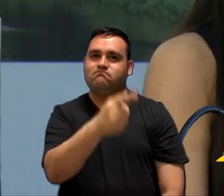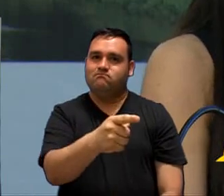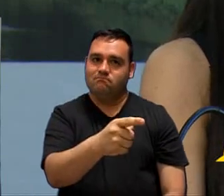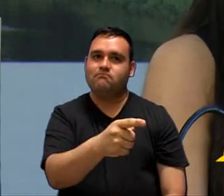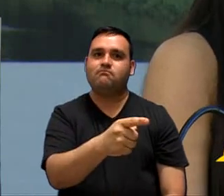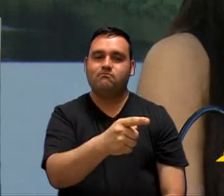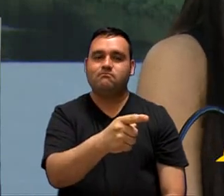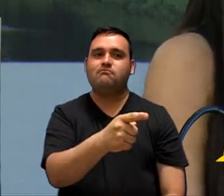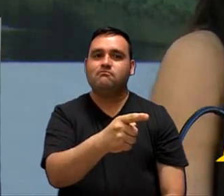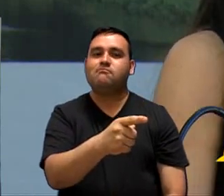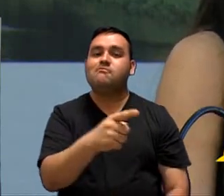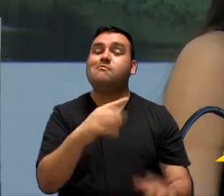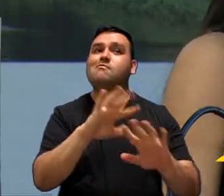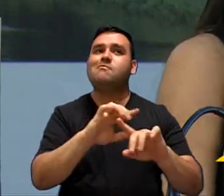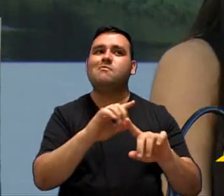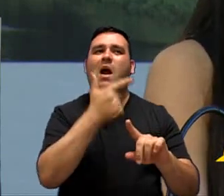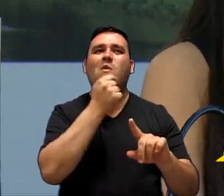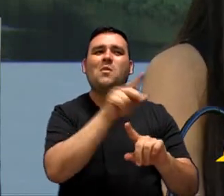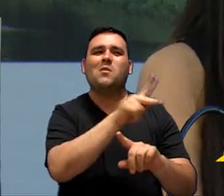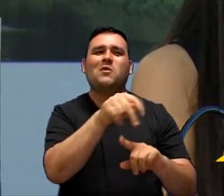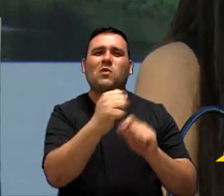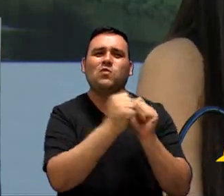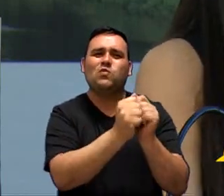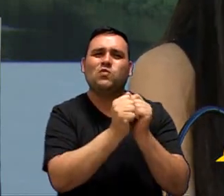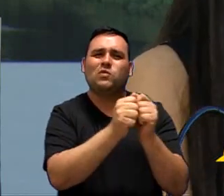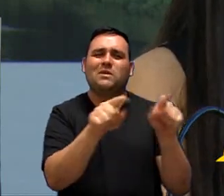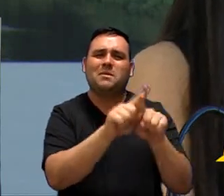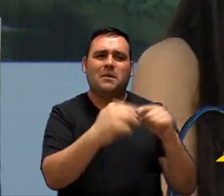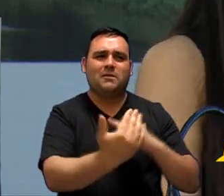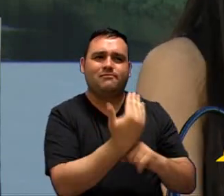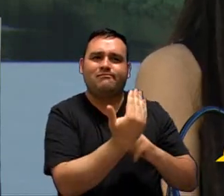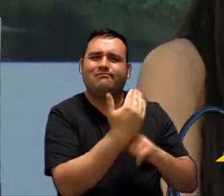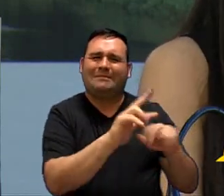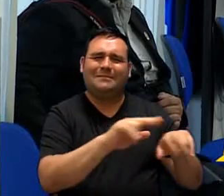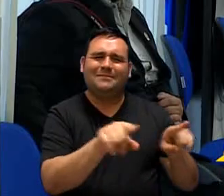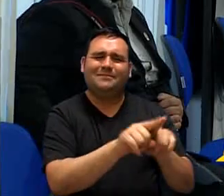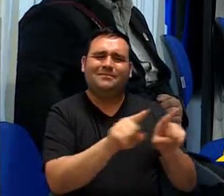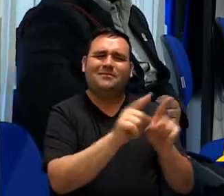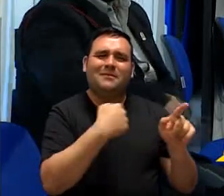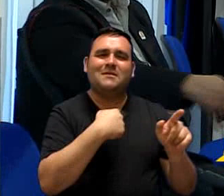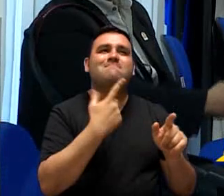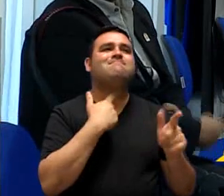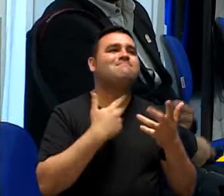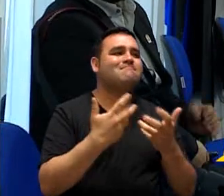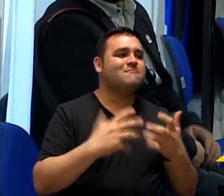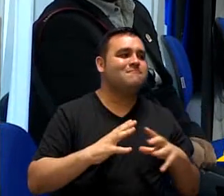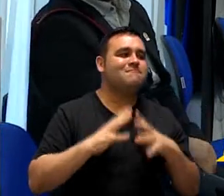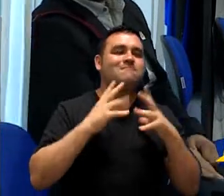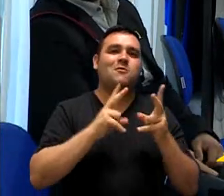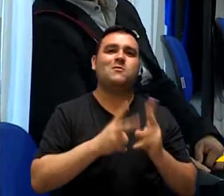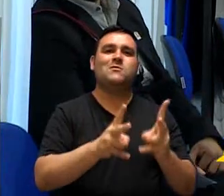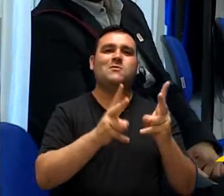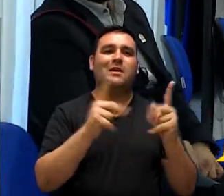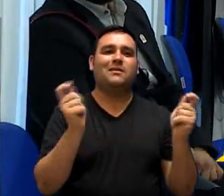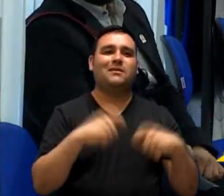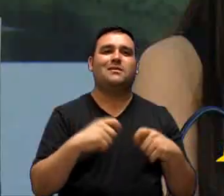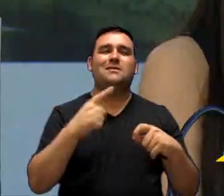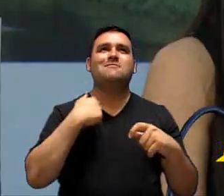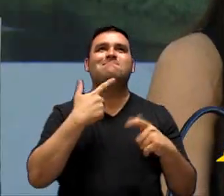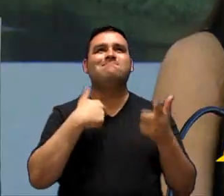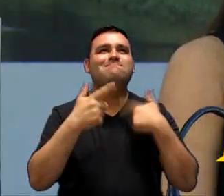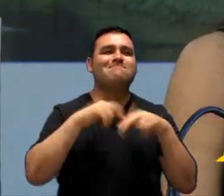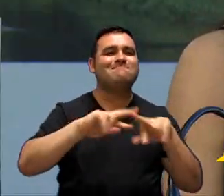ele. Mas ele sempre esteve comigo também, sempre me ajudou muito e me deu força de vontade para conseguir realizar todos os meus